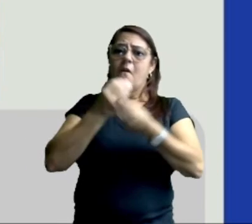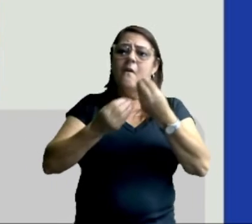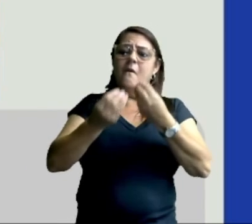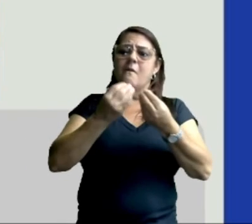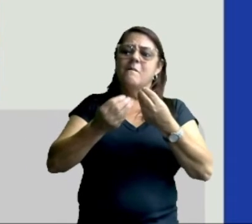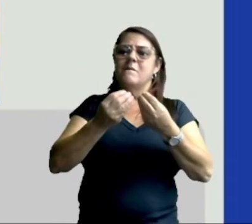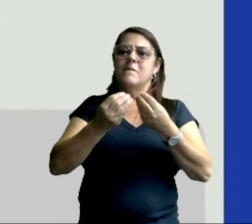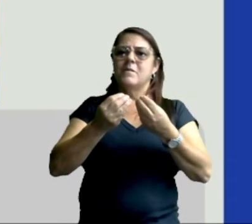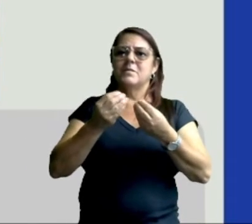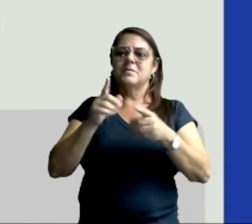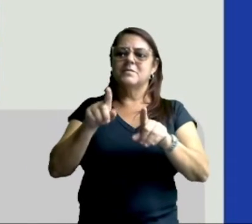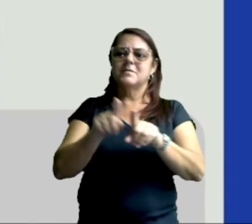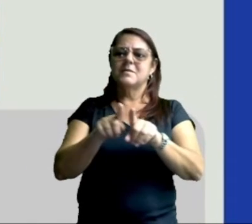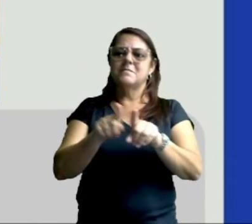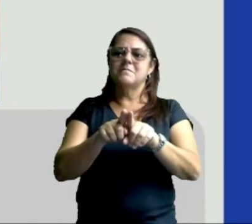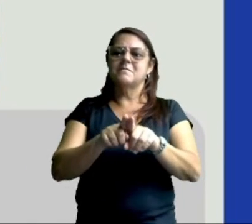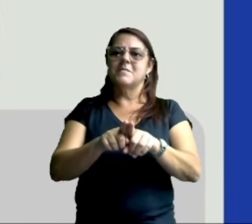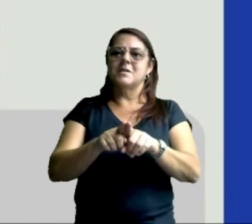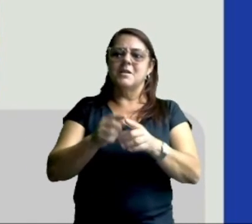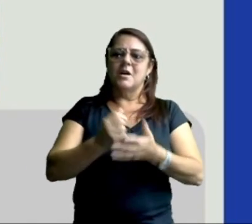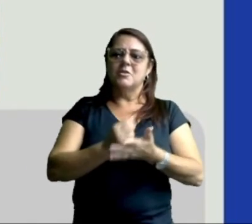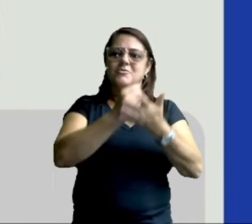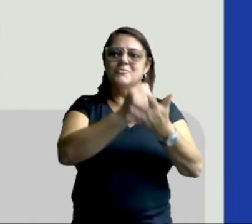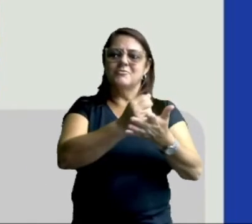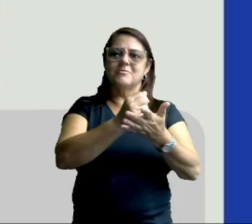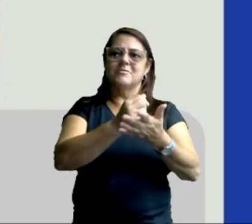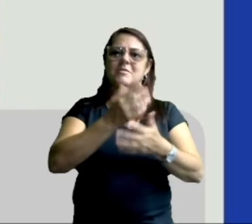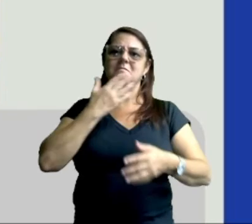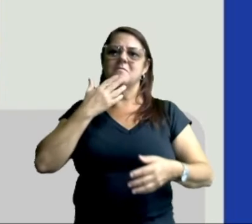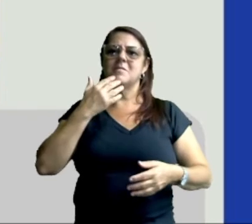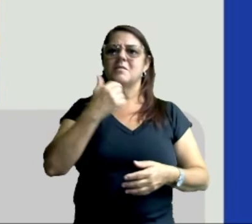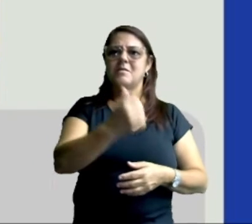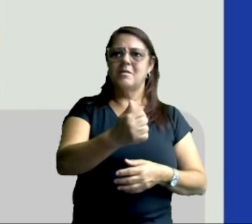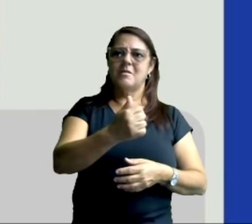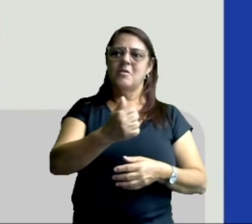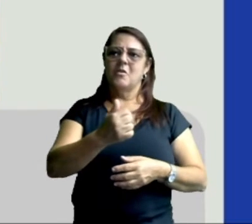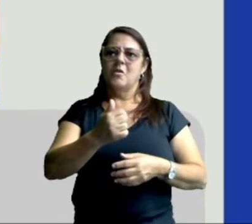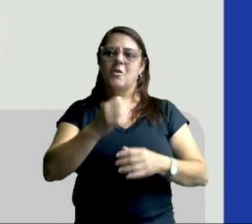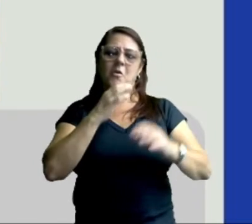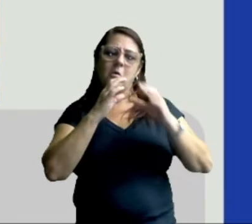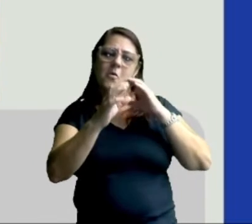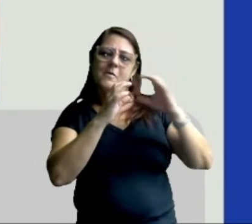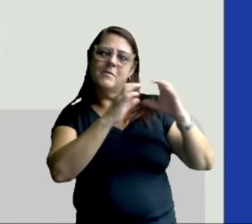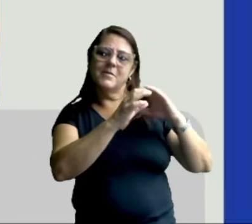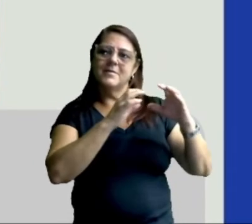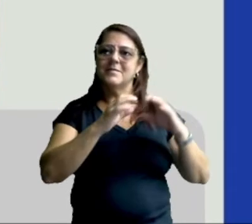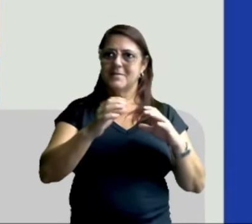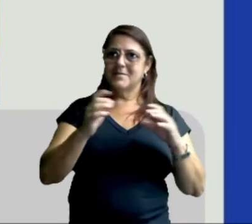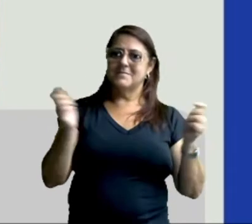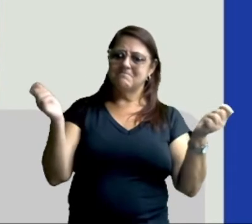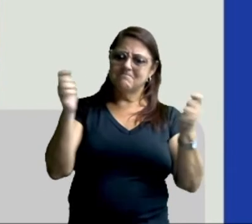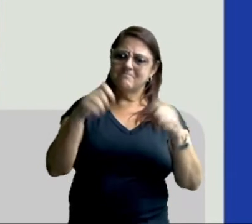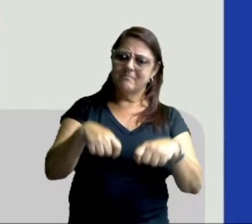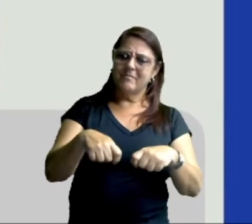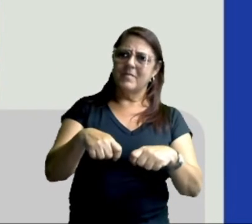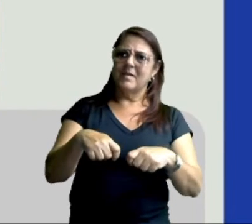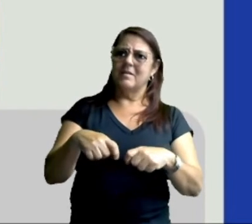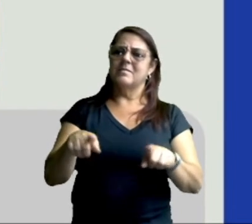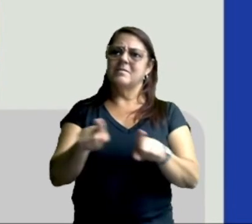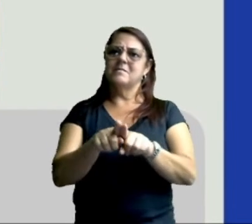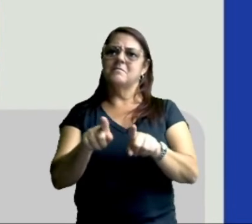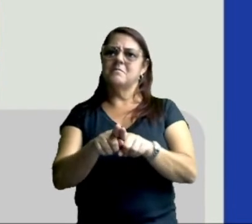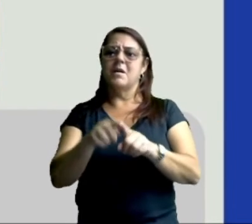com cada vez mais propósito e da melhor forma possível, tá certo? Da mesma forma que os